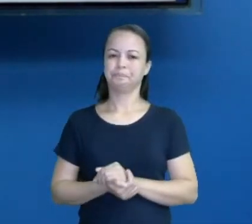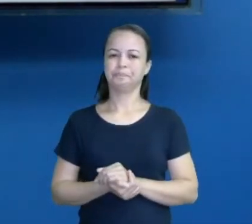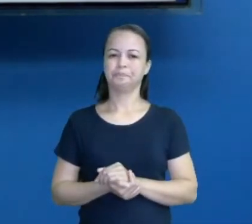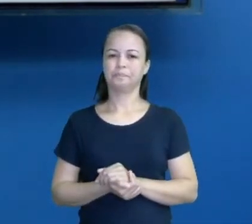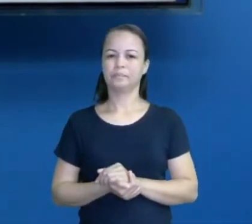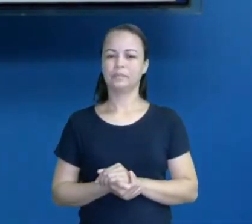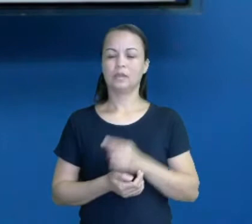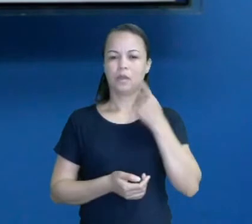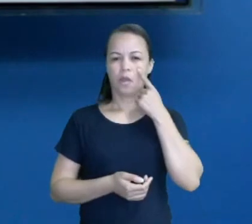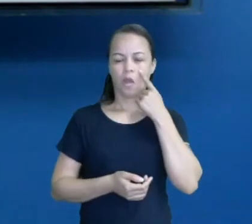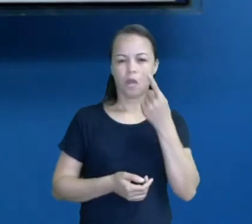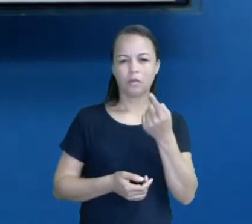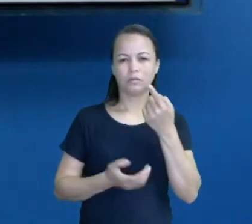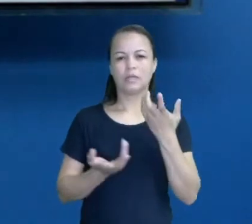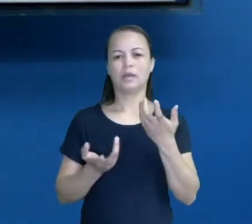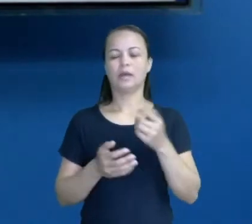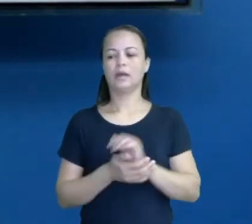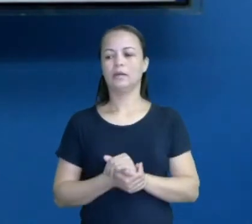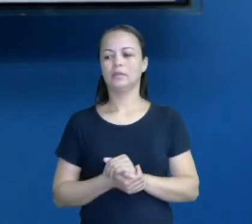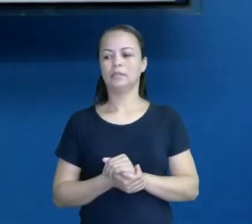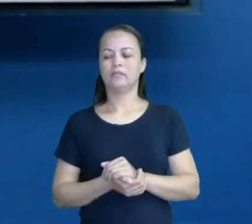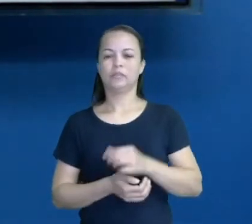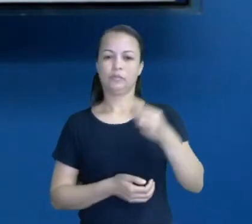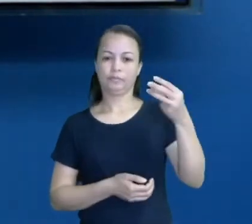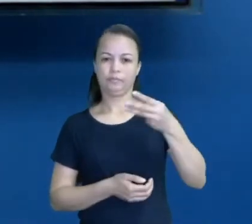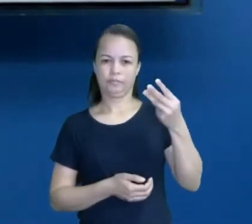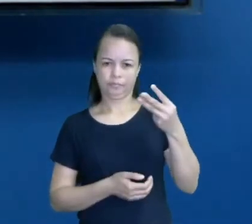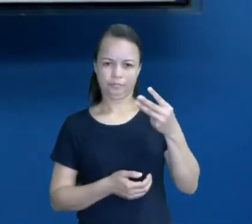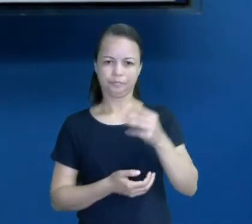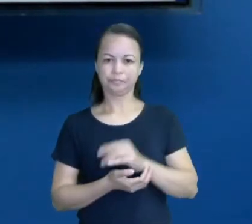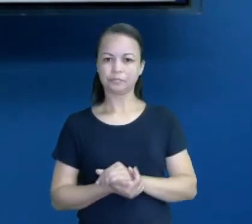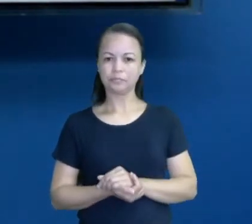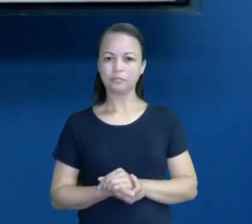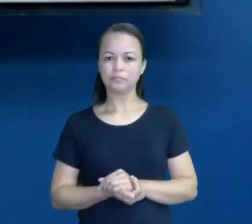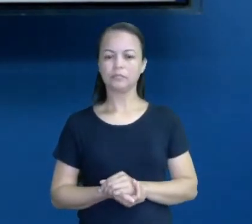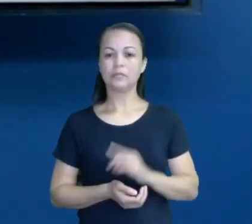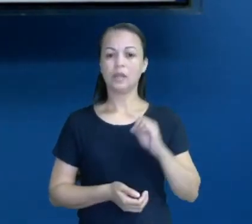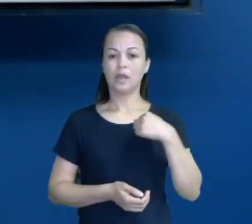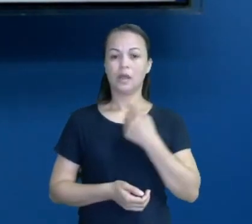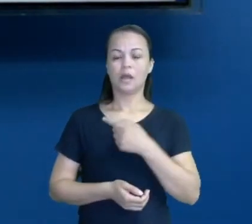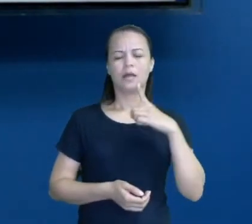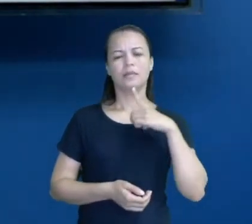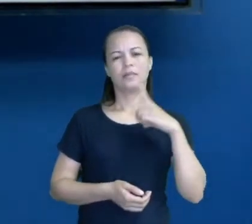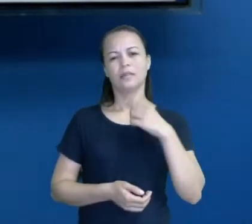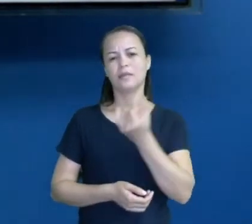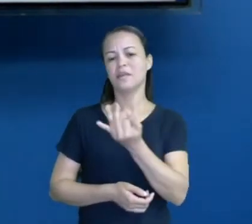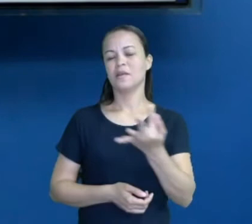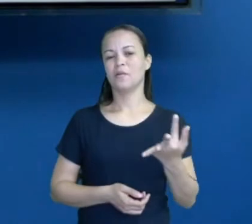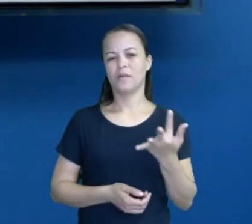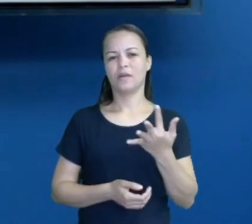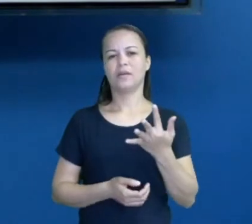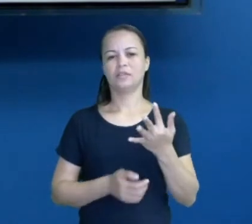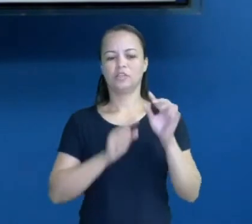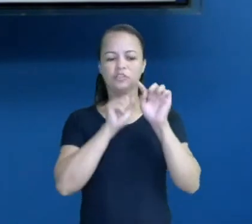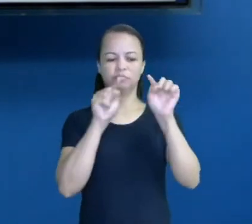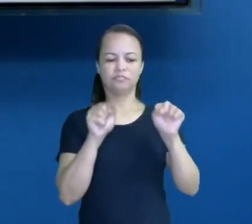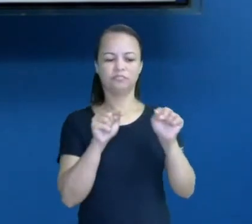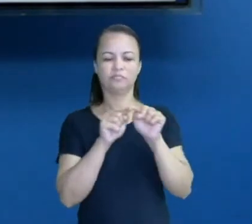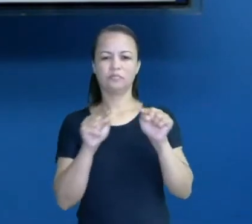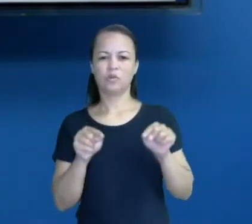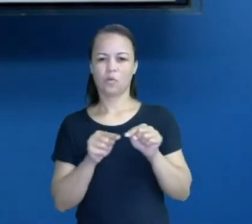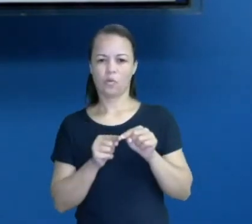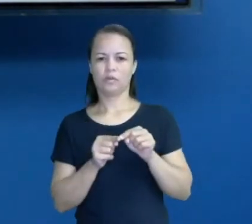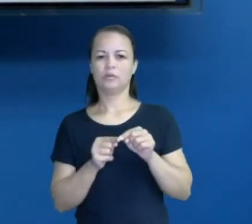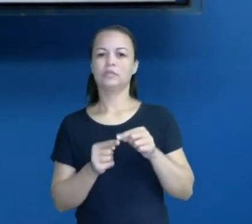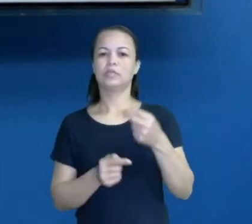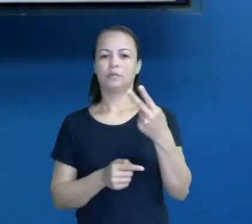aí na questão, né, da figura 3. Nós temos quantas colunas, né?